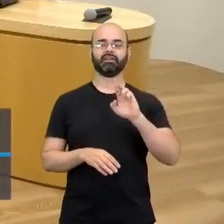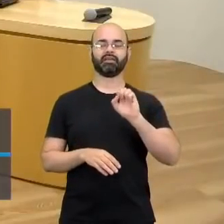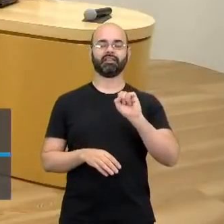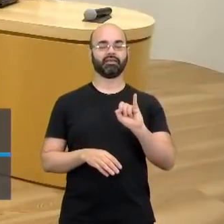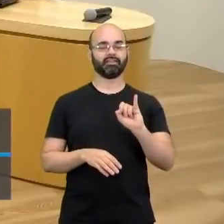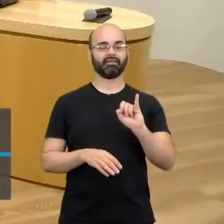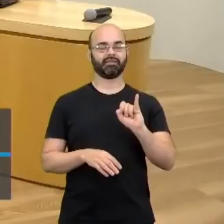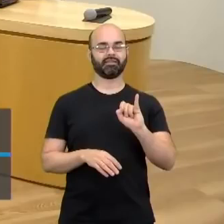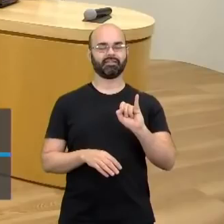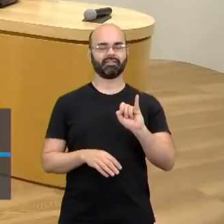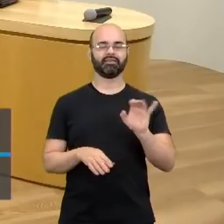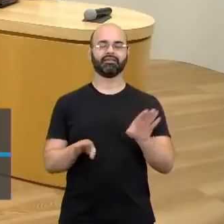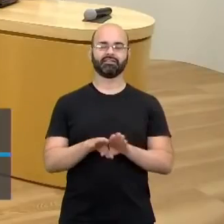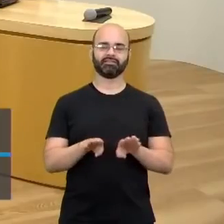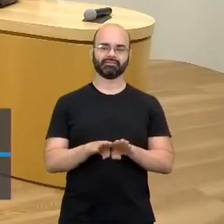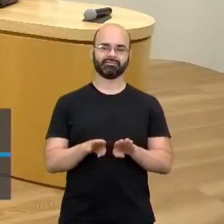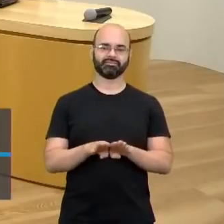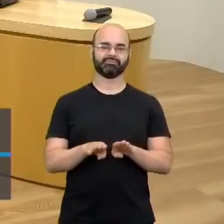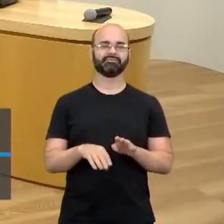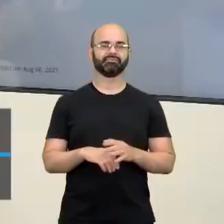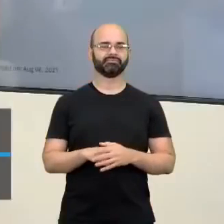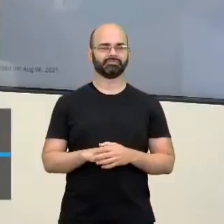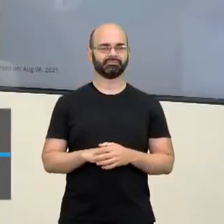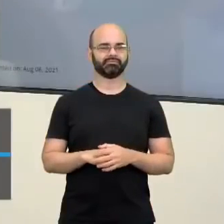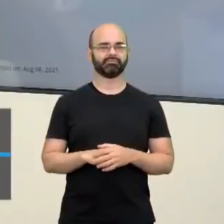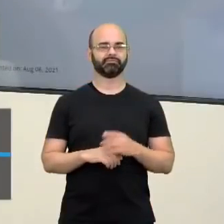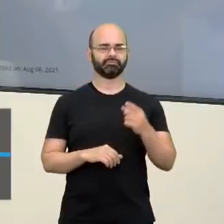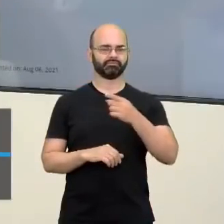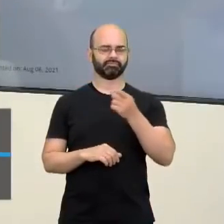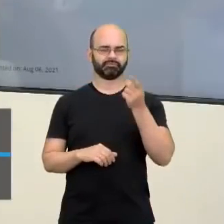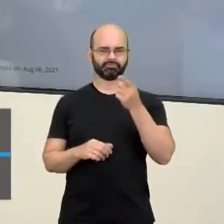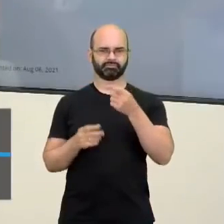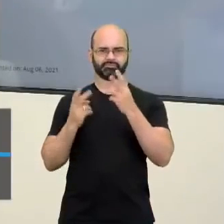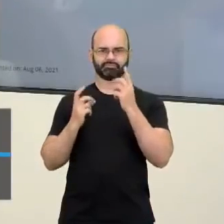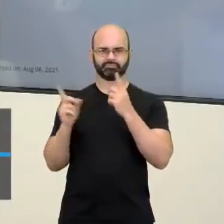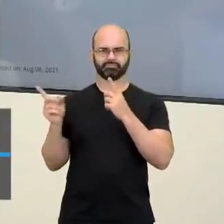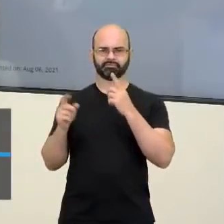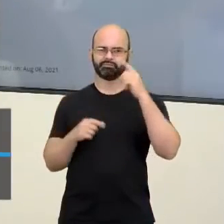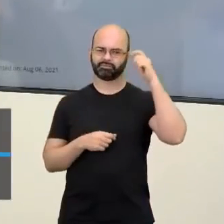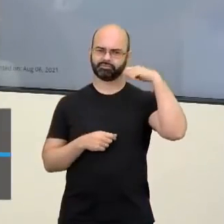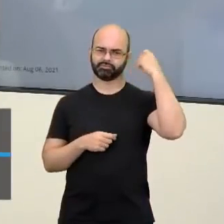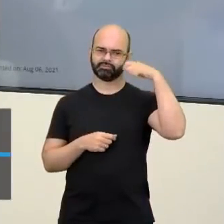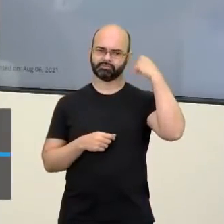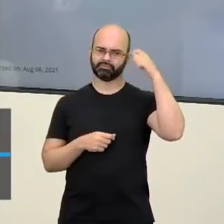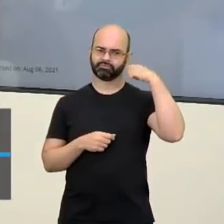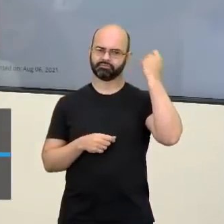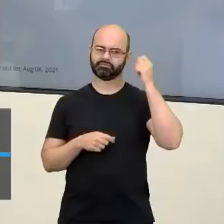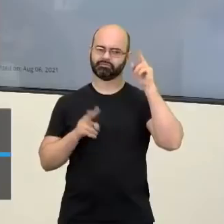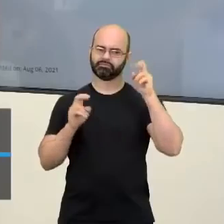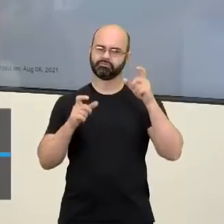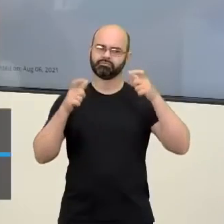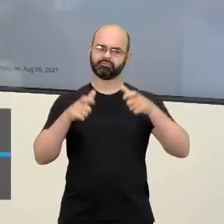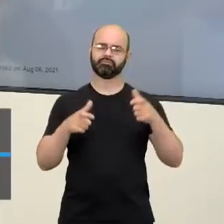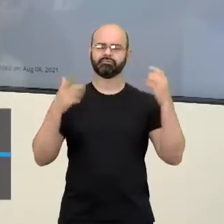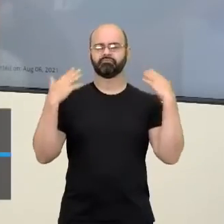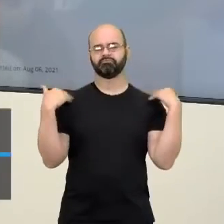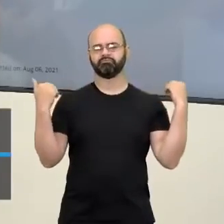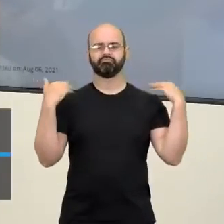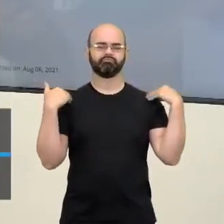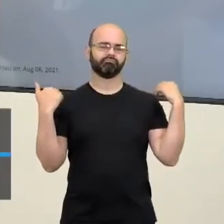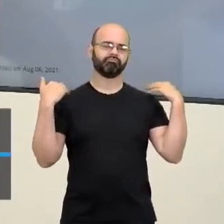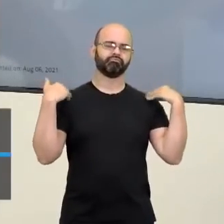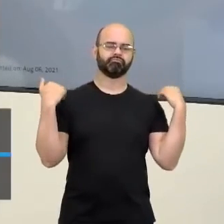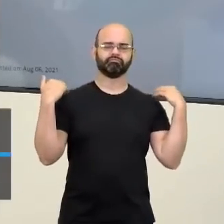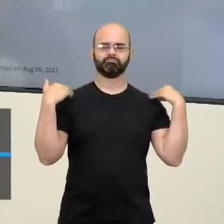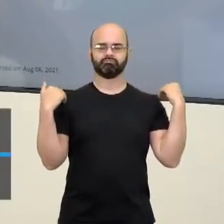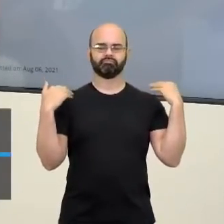Rancho Remanso, tá certo. Okay, good, yeah. Então, vocês perceberam que no vídeo, né, o vídeo tá falando de um passeio, né,